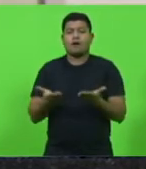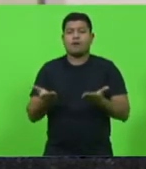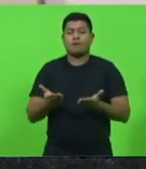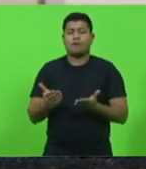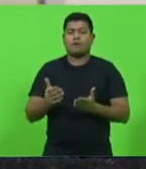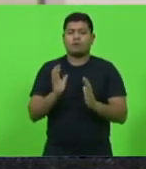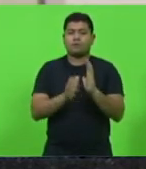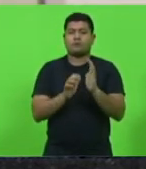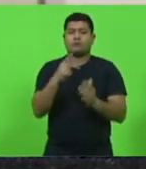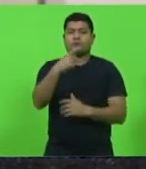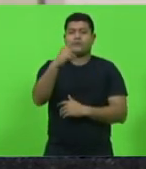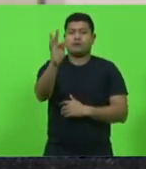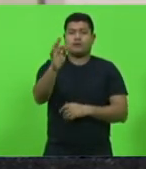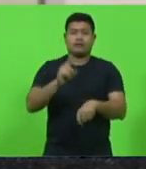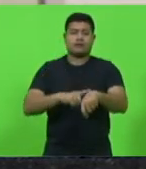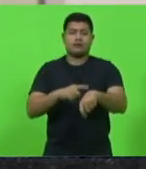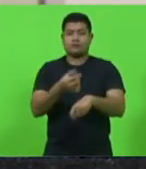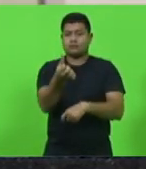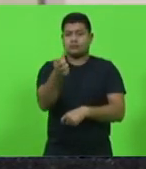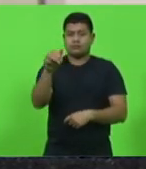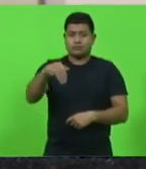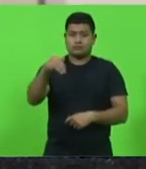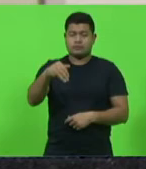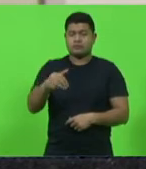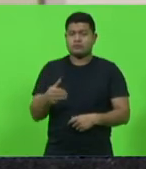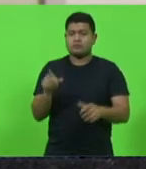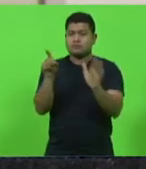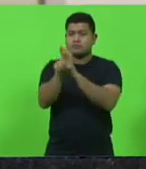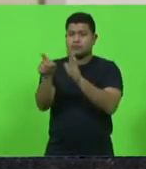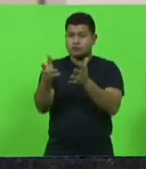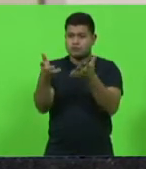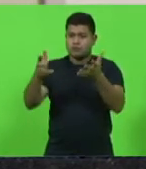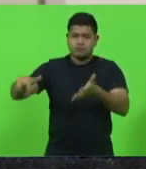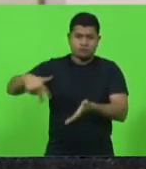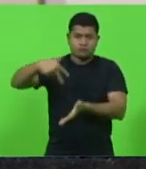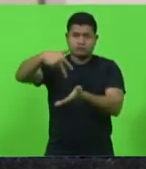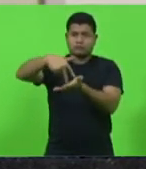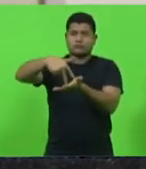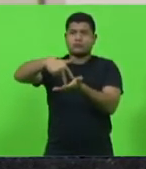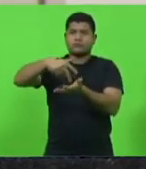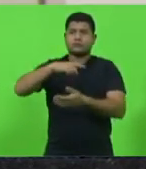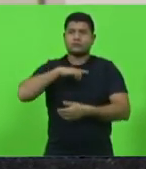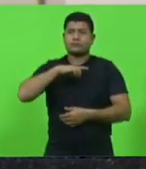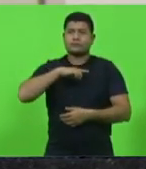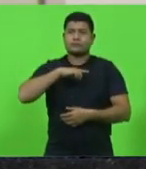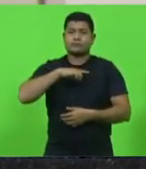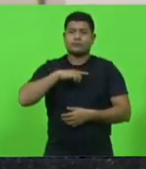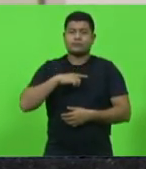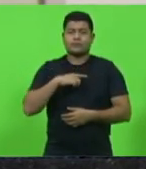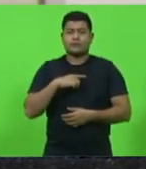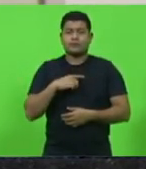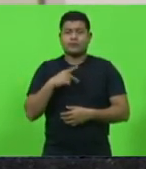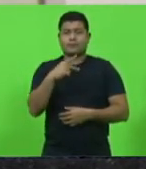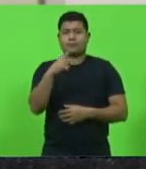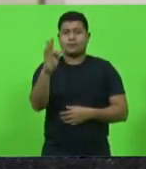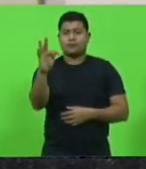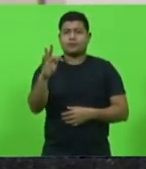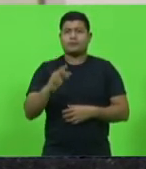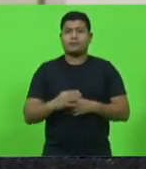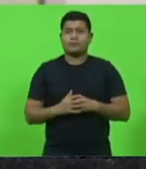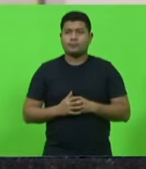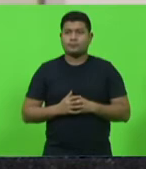6 minutos. Pergunto se alguém fará o uso da palavra. Partido dos Trabalhadores, 6 minutos.